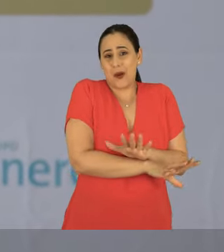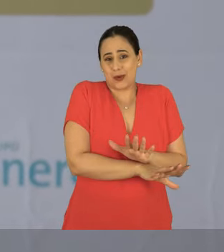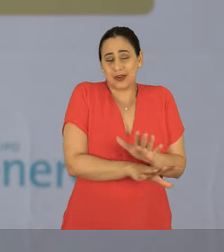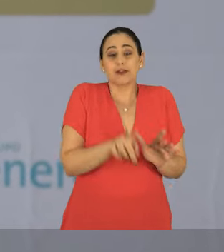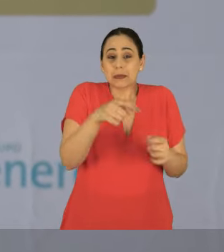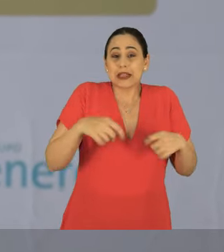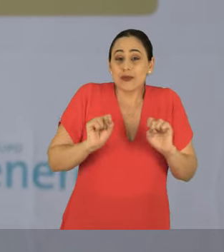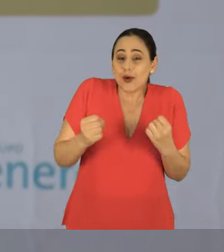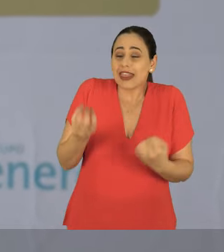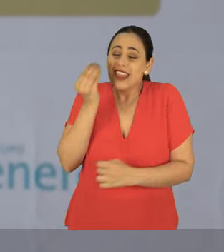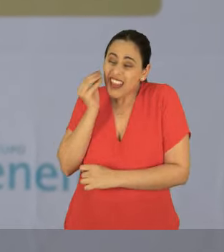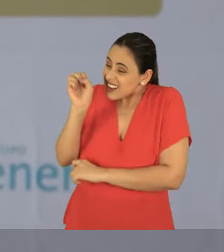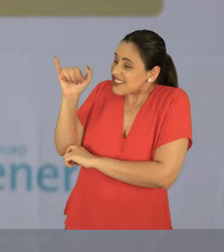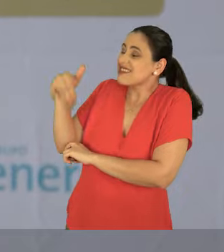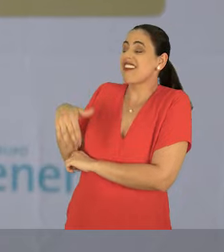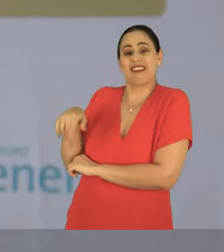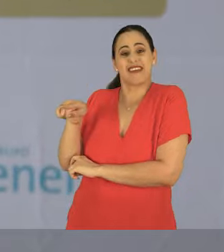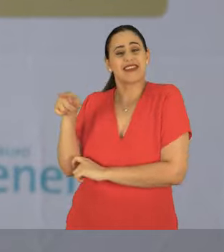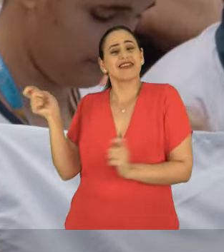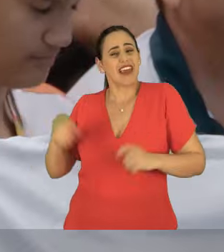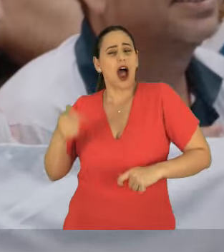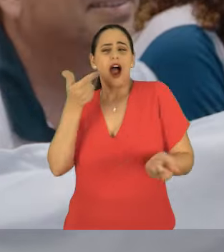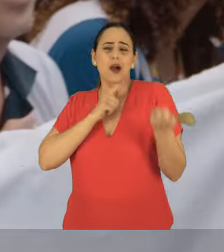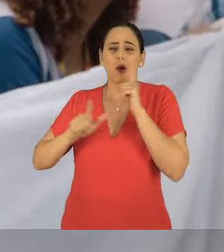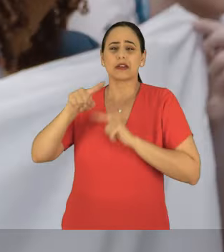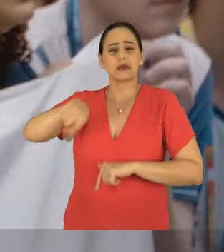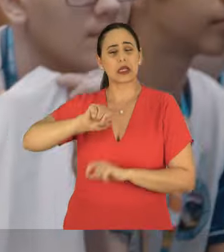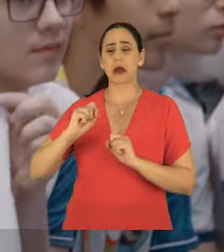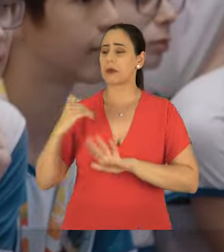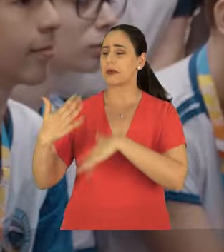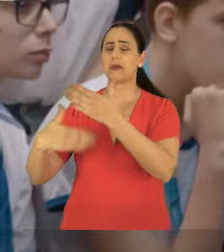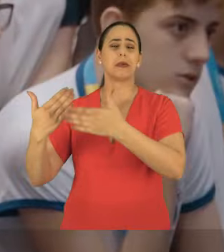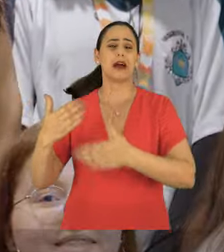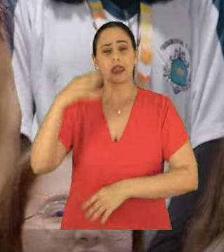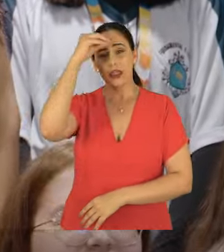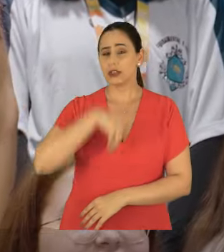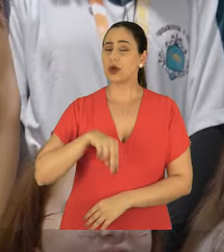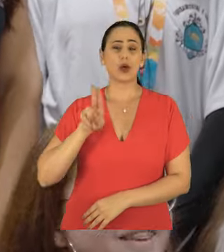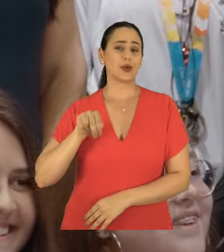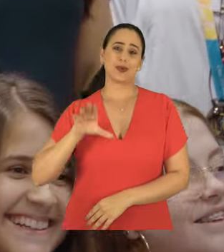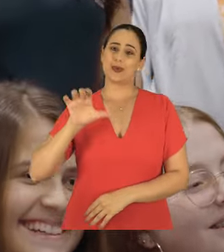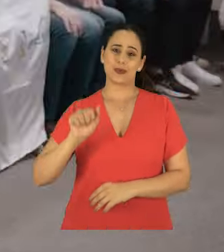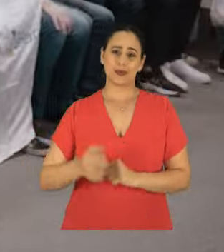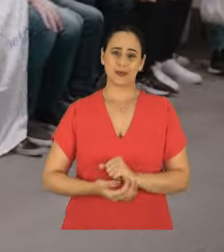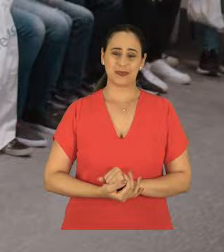aonde isso pode levar e vocês podem ir a muitos lugares com o conhecimento de vocês. Não desistam nunca.